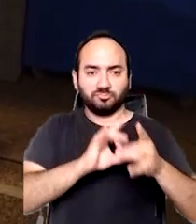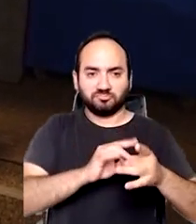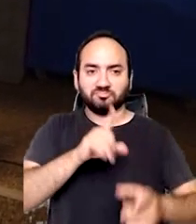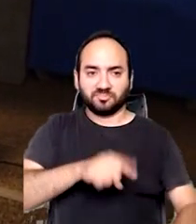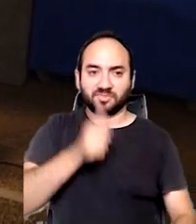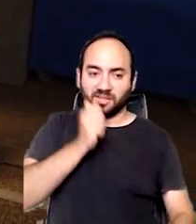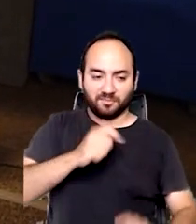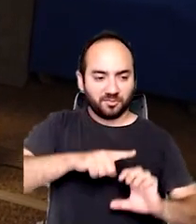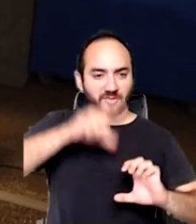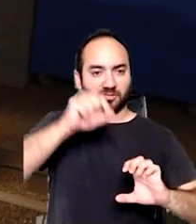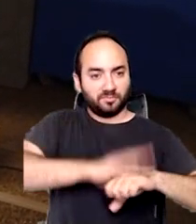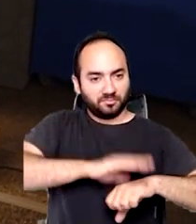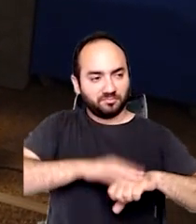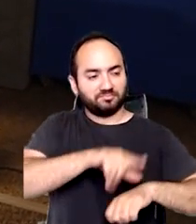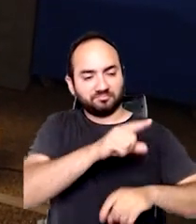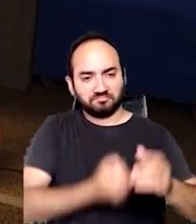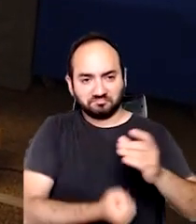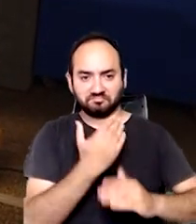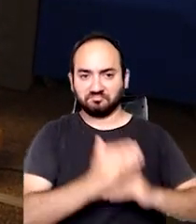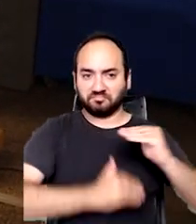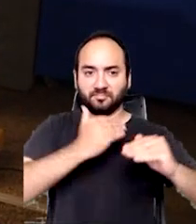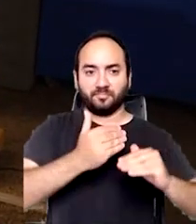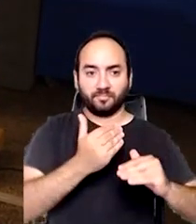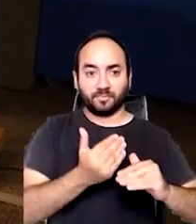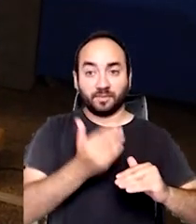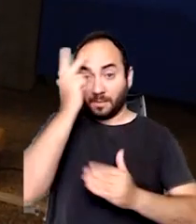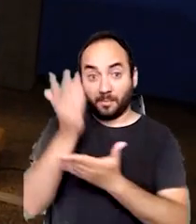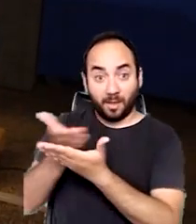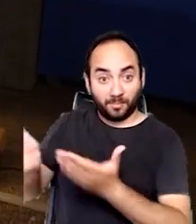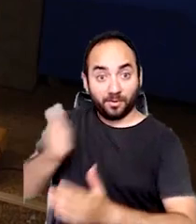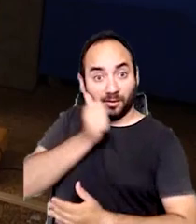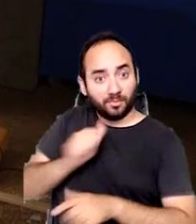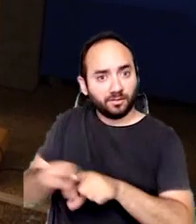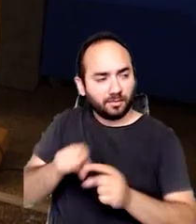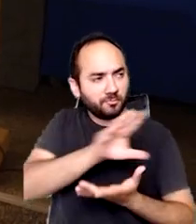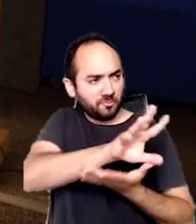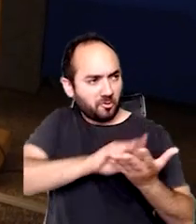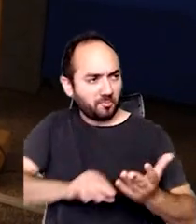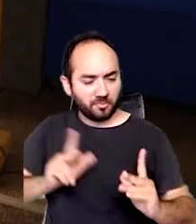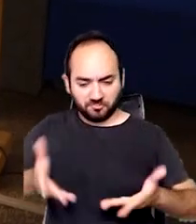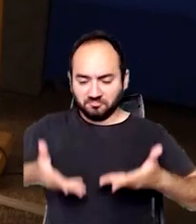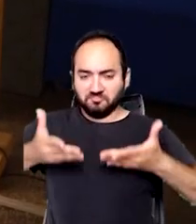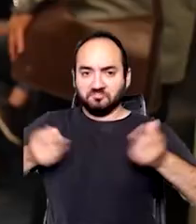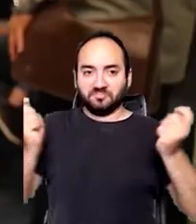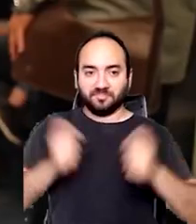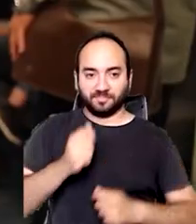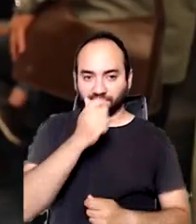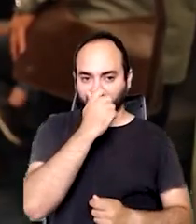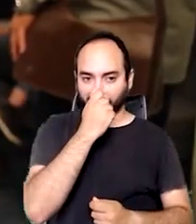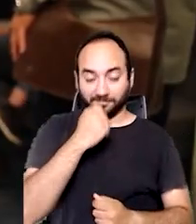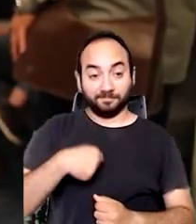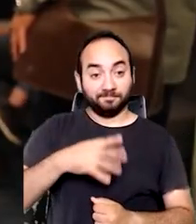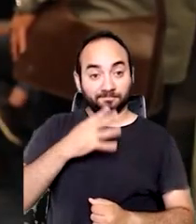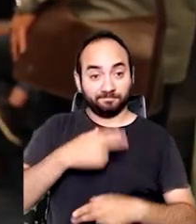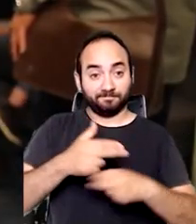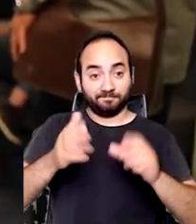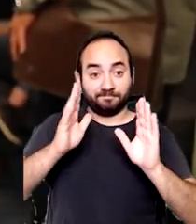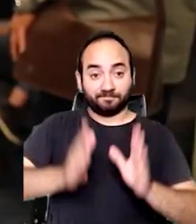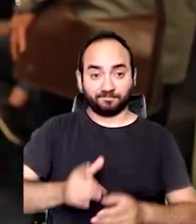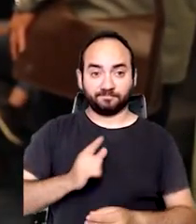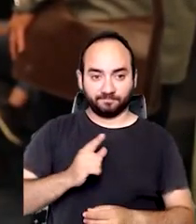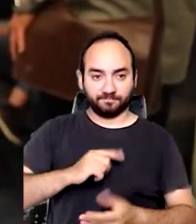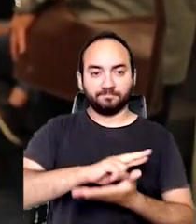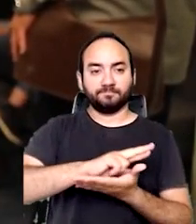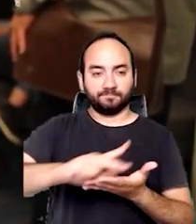empreendedora fazer com que a história dessas empreendedoras inspirem outras mulheres a empreender os seus negócios E aí eu já conheci o sebrai já